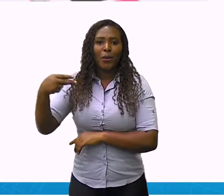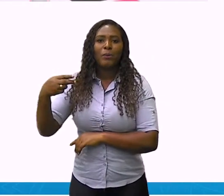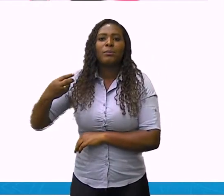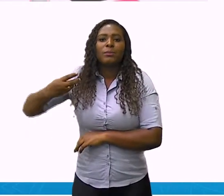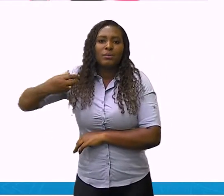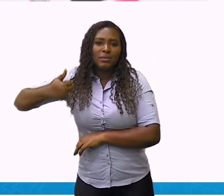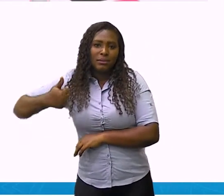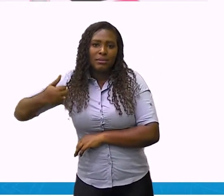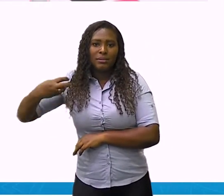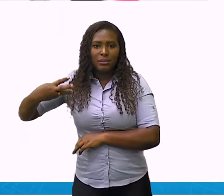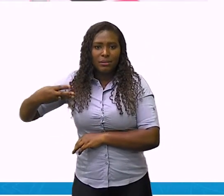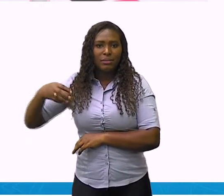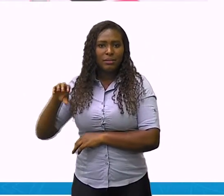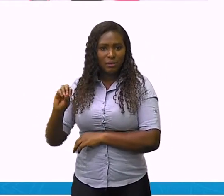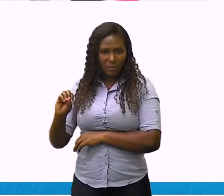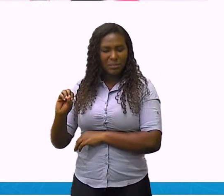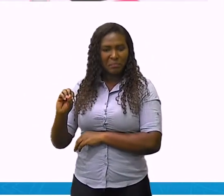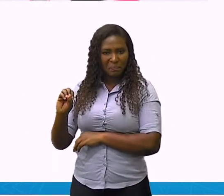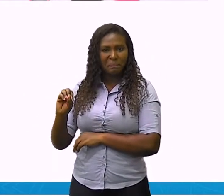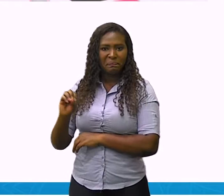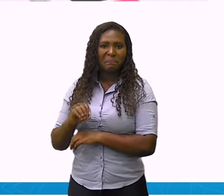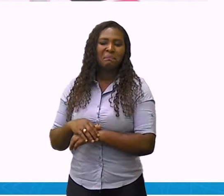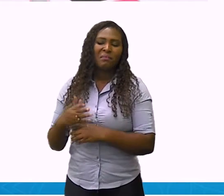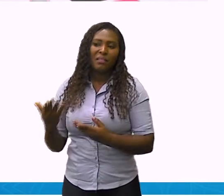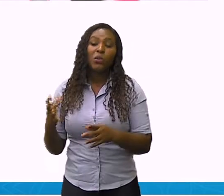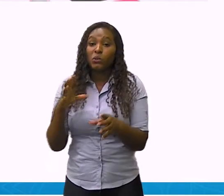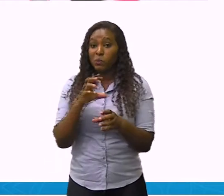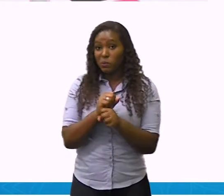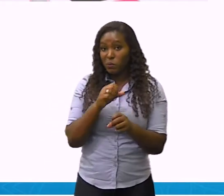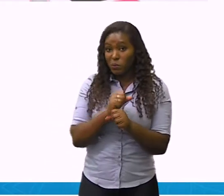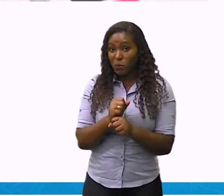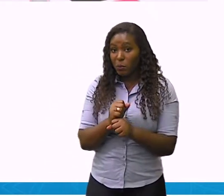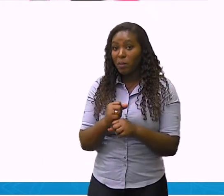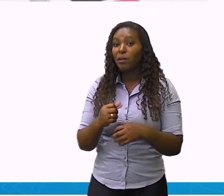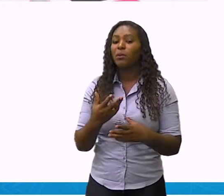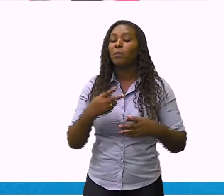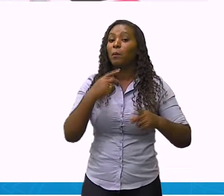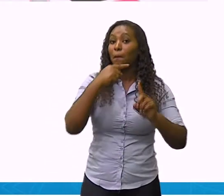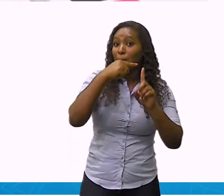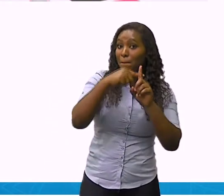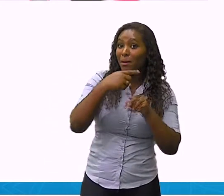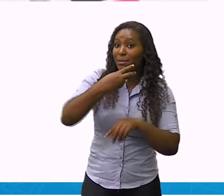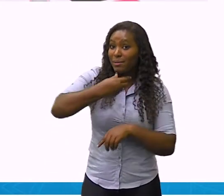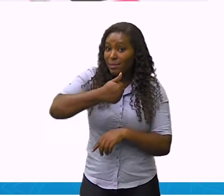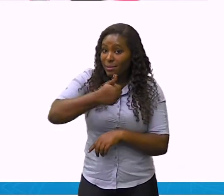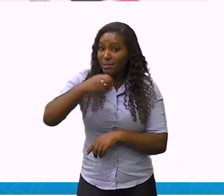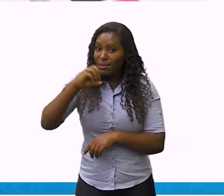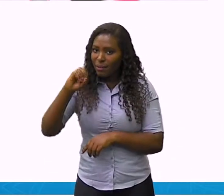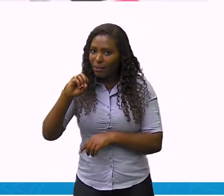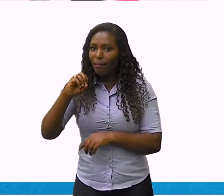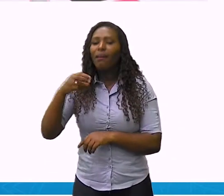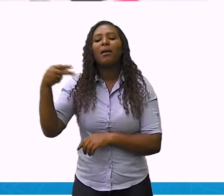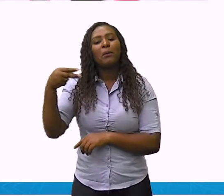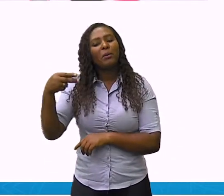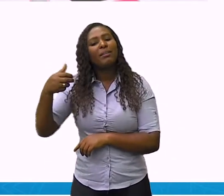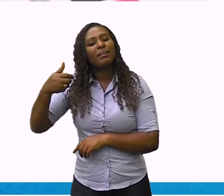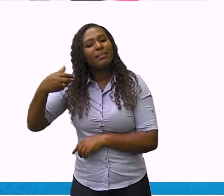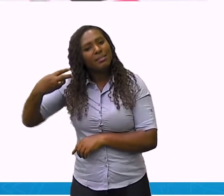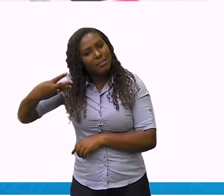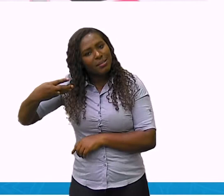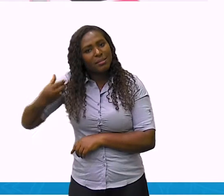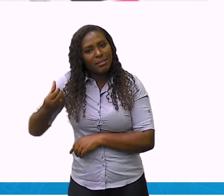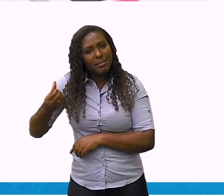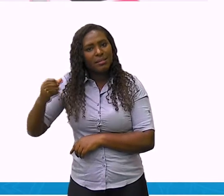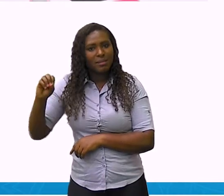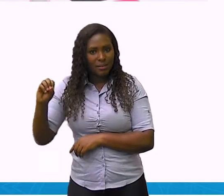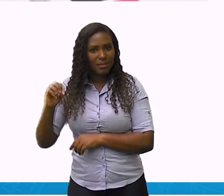130, 260, somando com 100, 360 graus. Então, para resolver esse exercício,